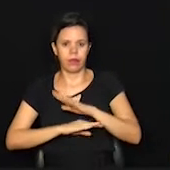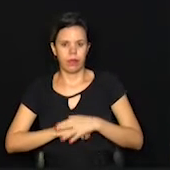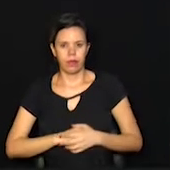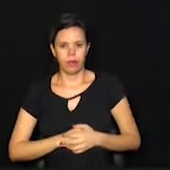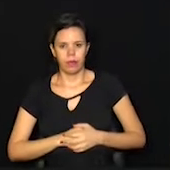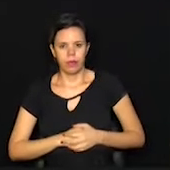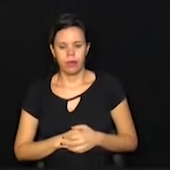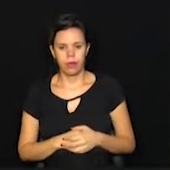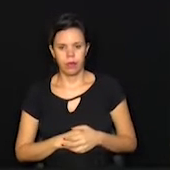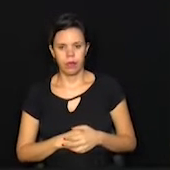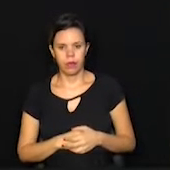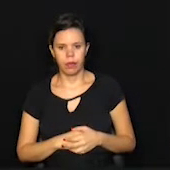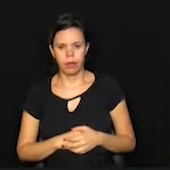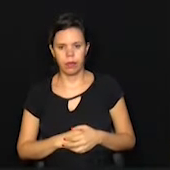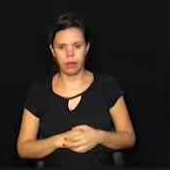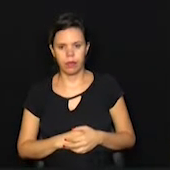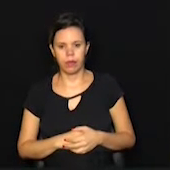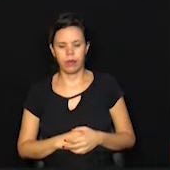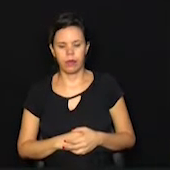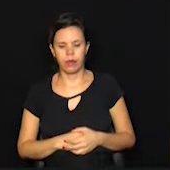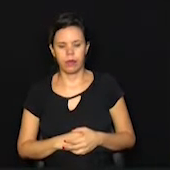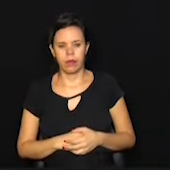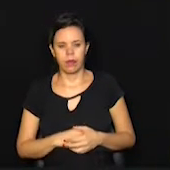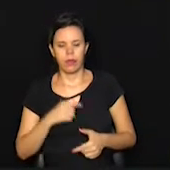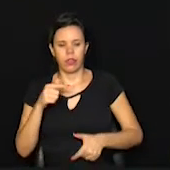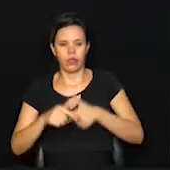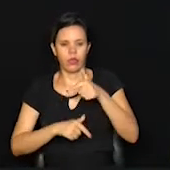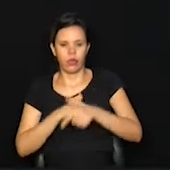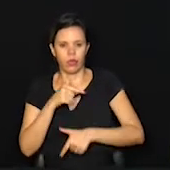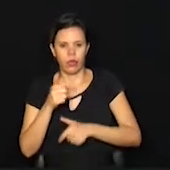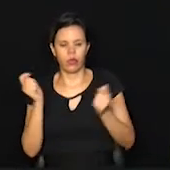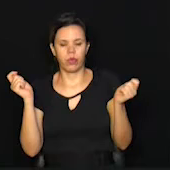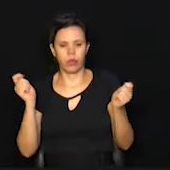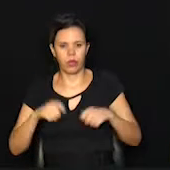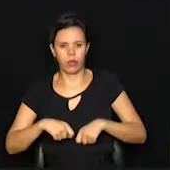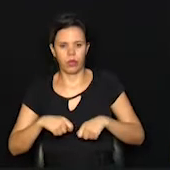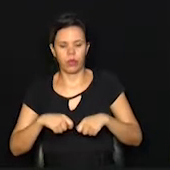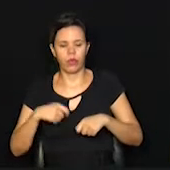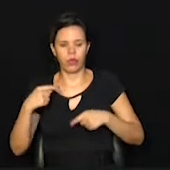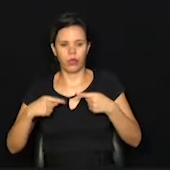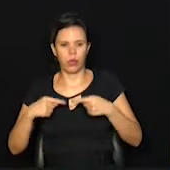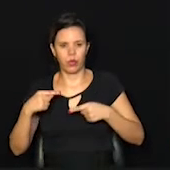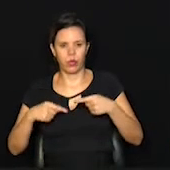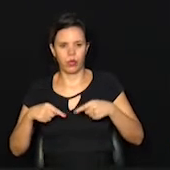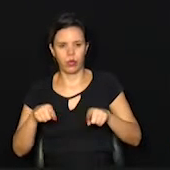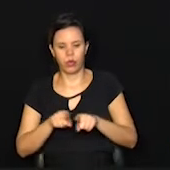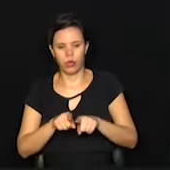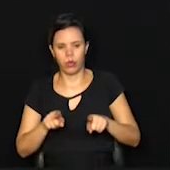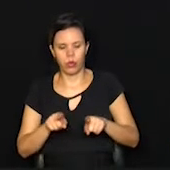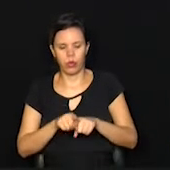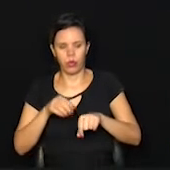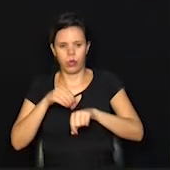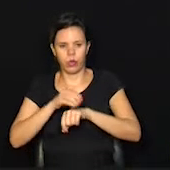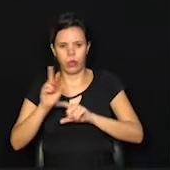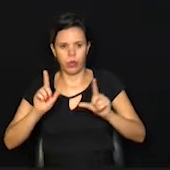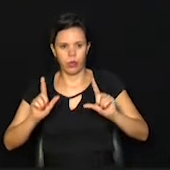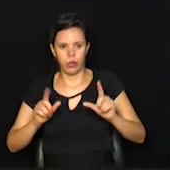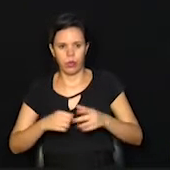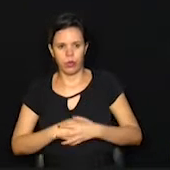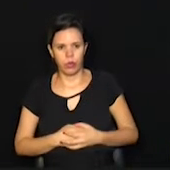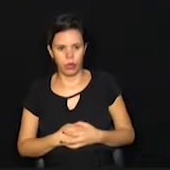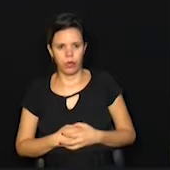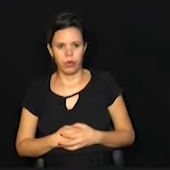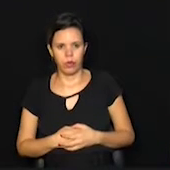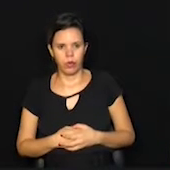que através do seu do seu trabalho se torna possível esse debate também a transmissão né